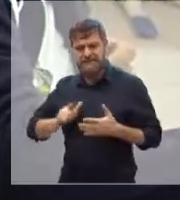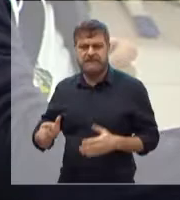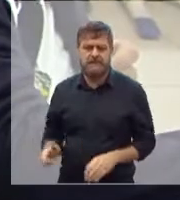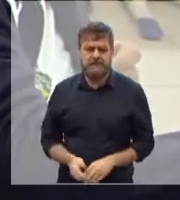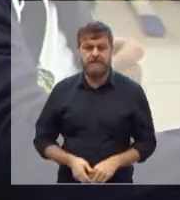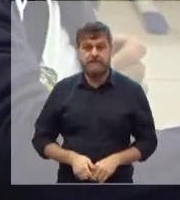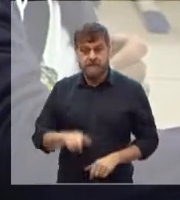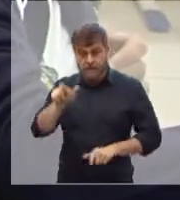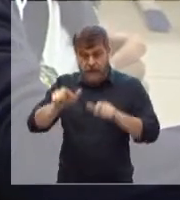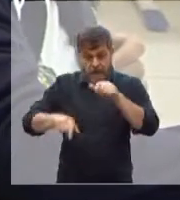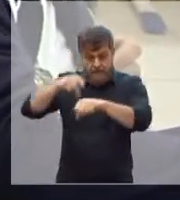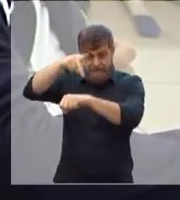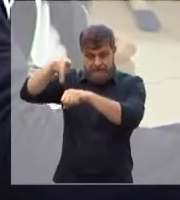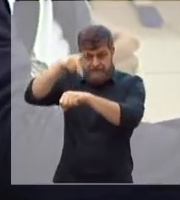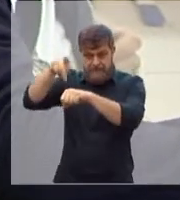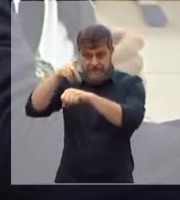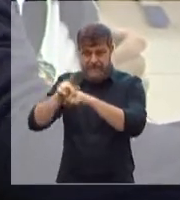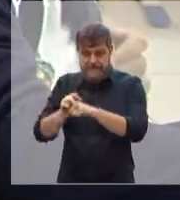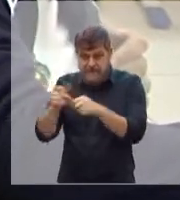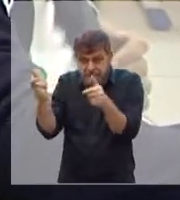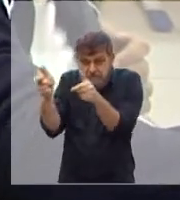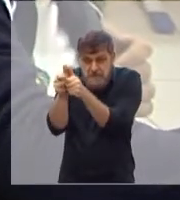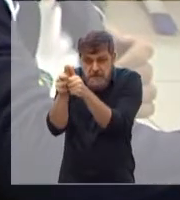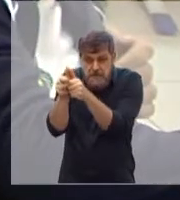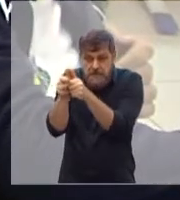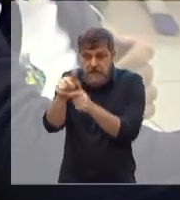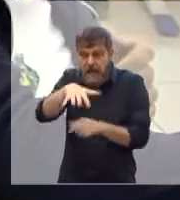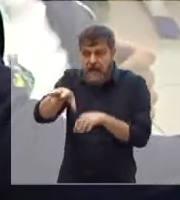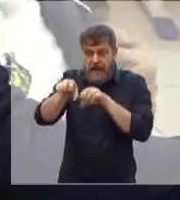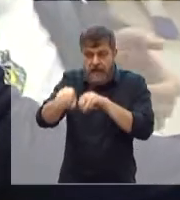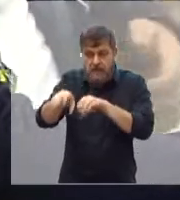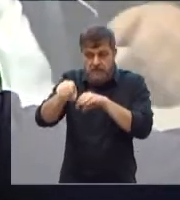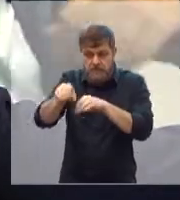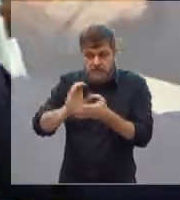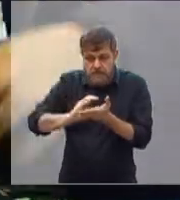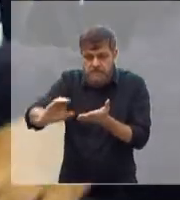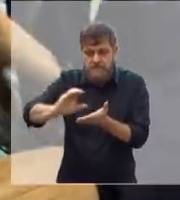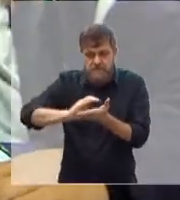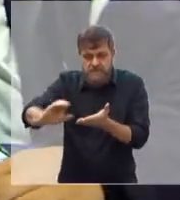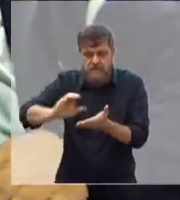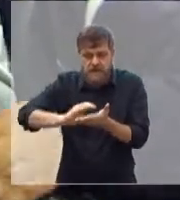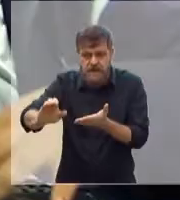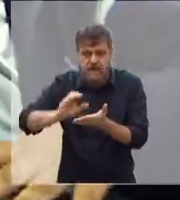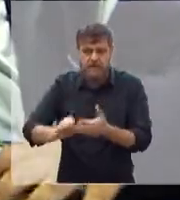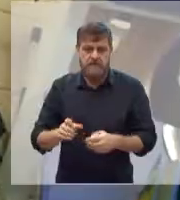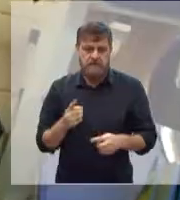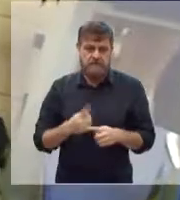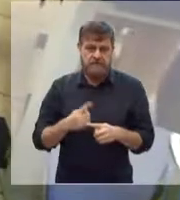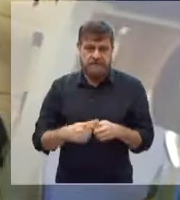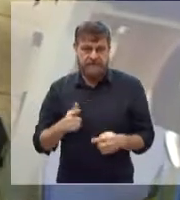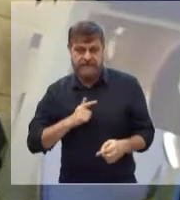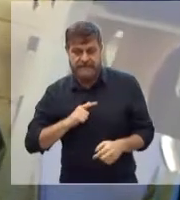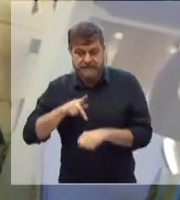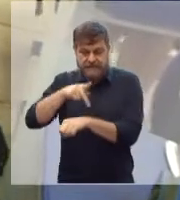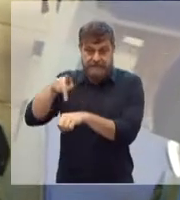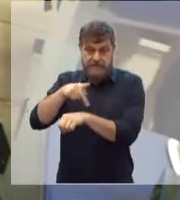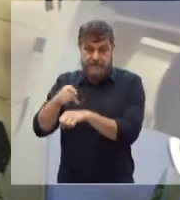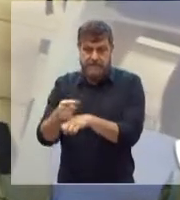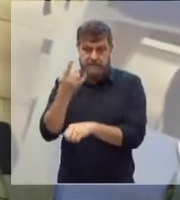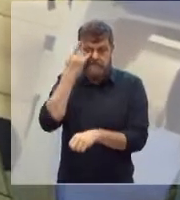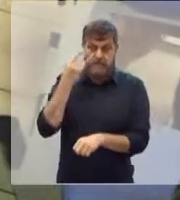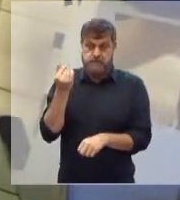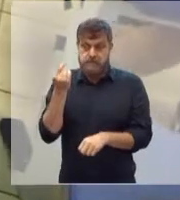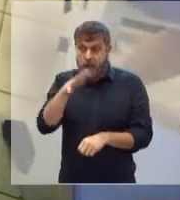que são da Noruega e outros países escandinavos, são pequenos, mas que investiram muito na educação porque não tem nem riqueza em